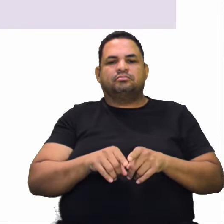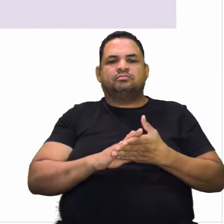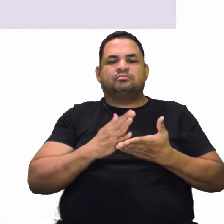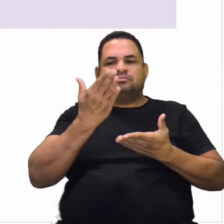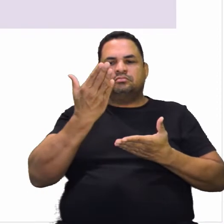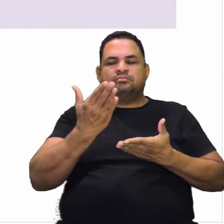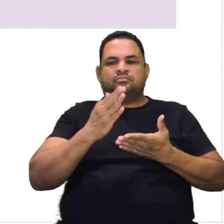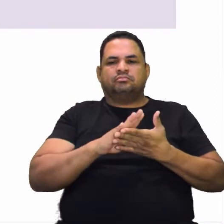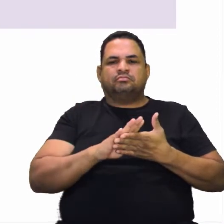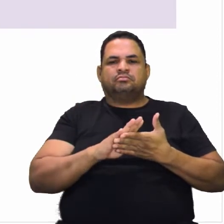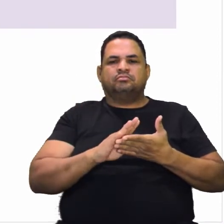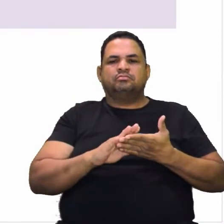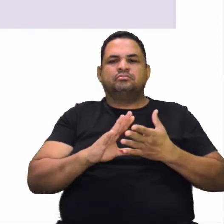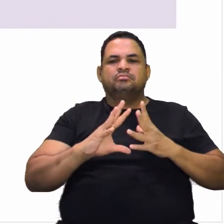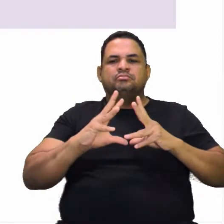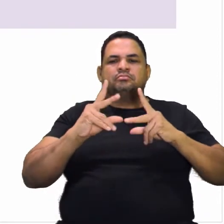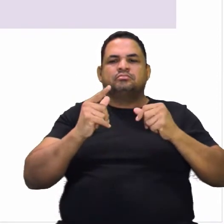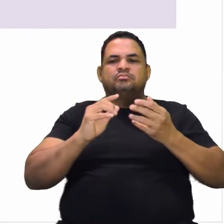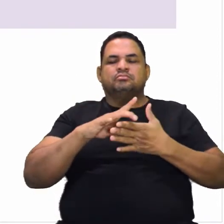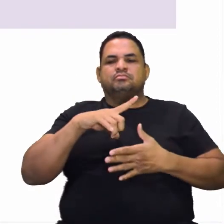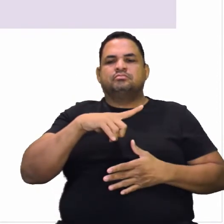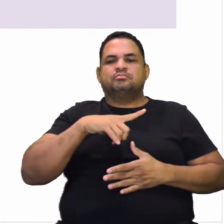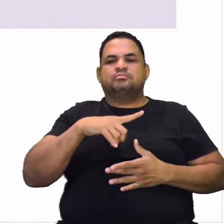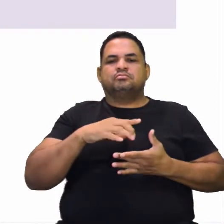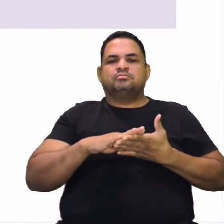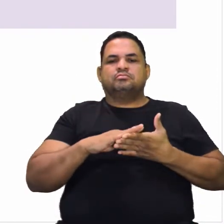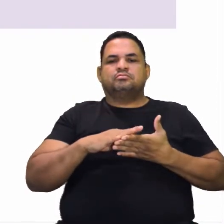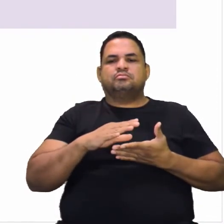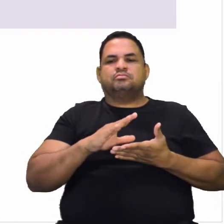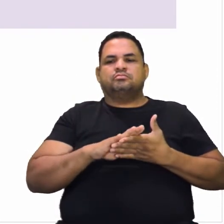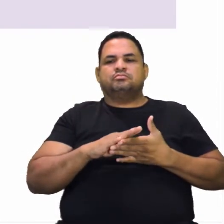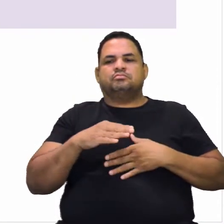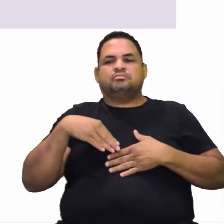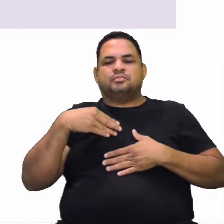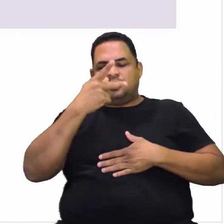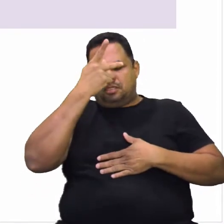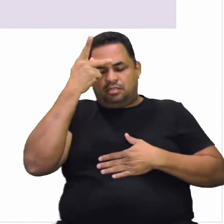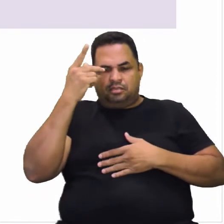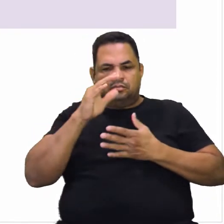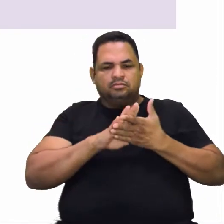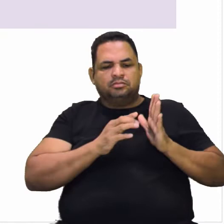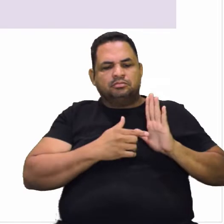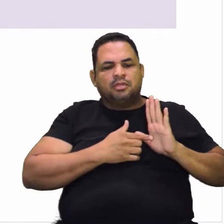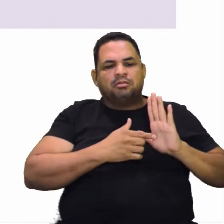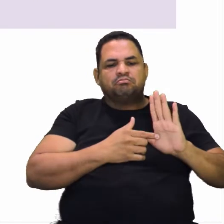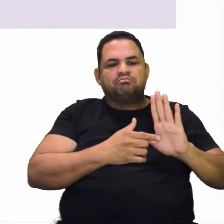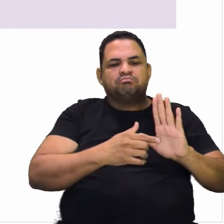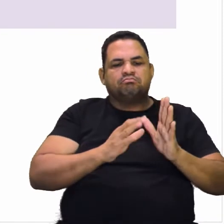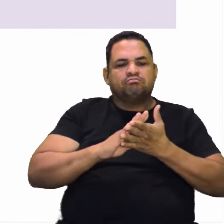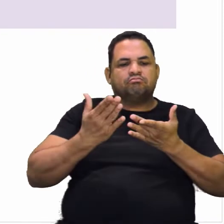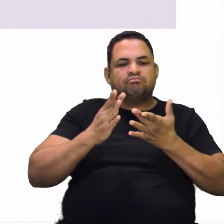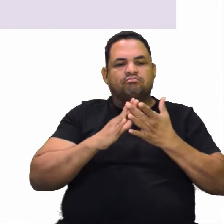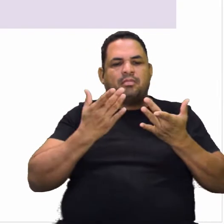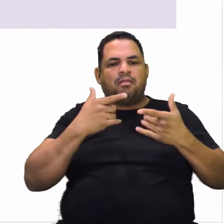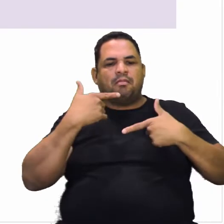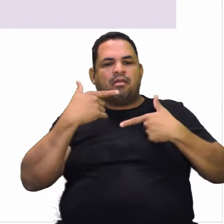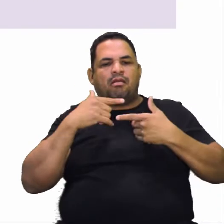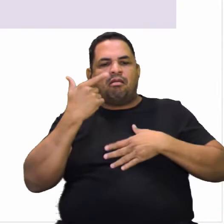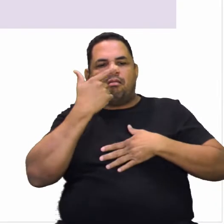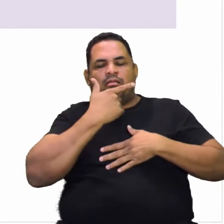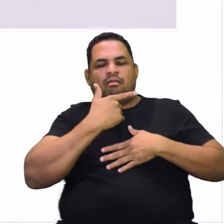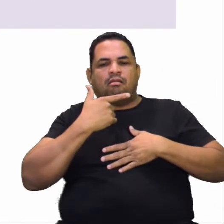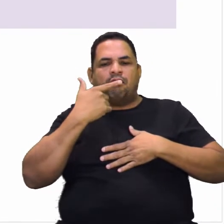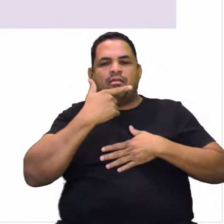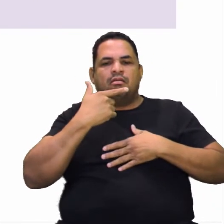destacada. Quase todas as cidades gregas possuem anfiteatro, onde os atores apresentavam peças dramáticas ou comédias, usando